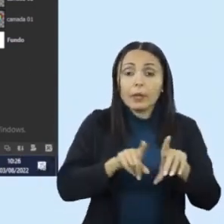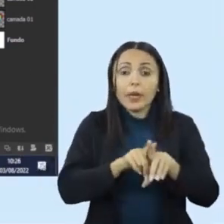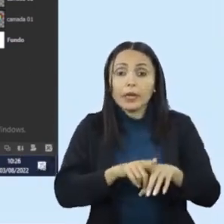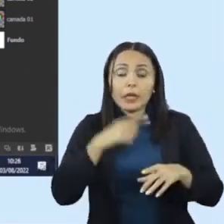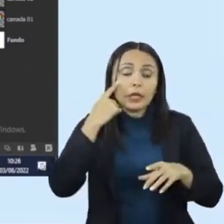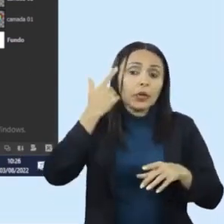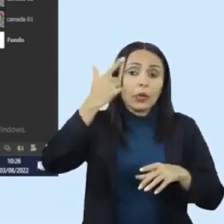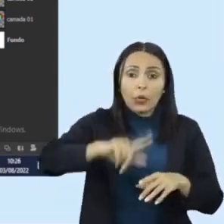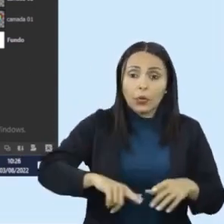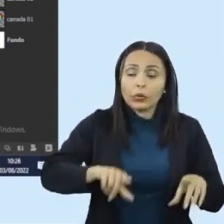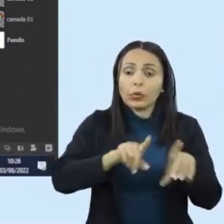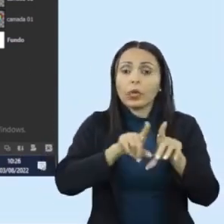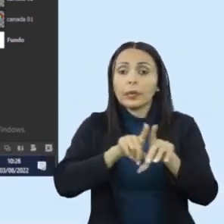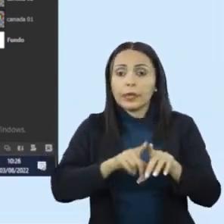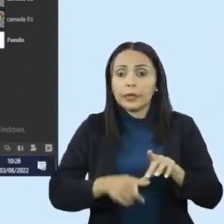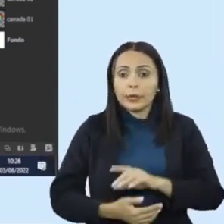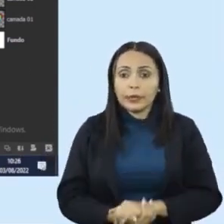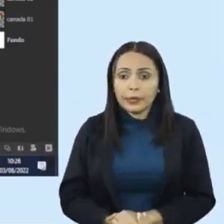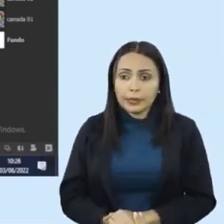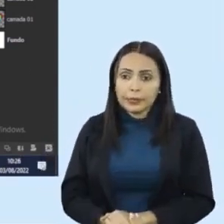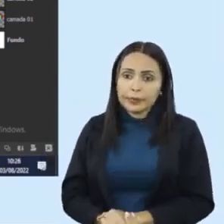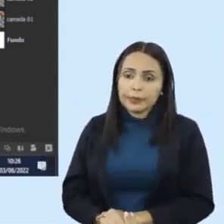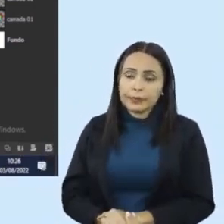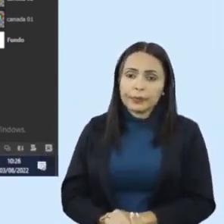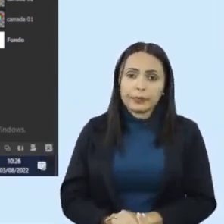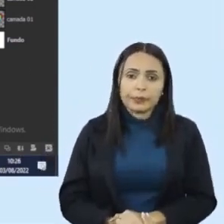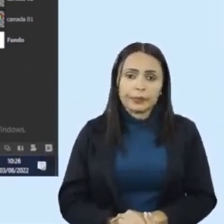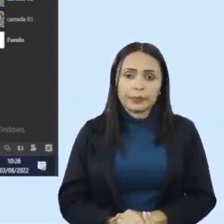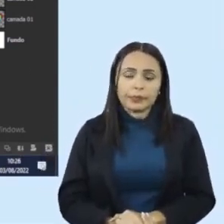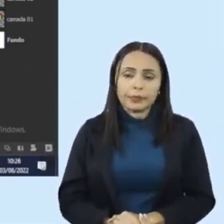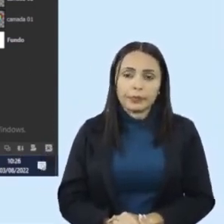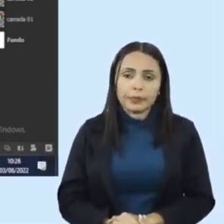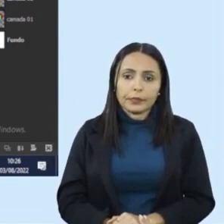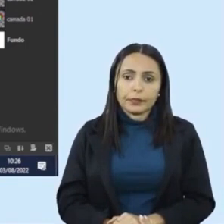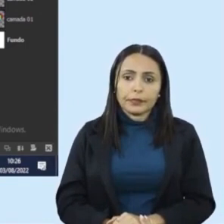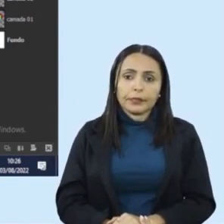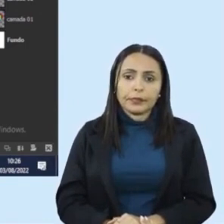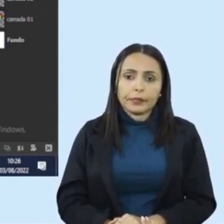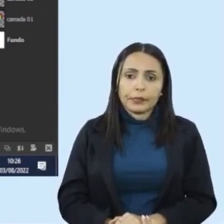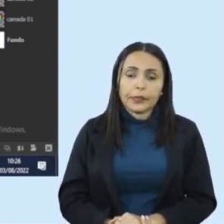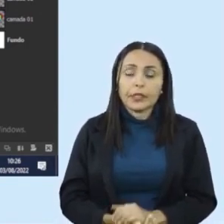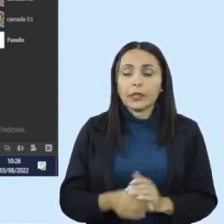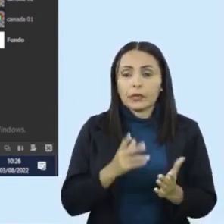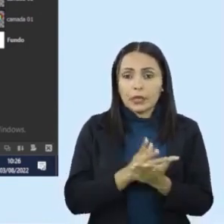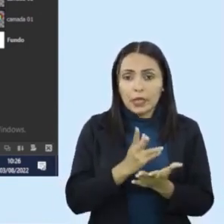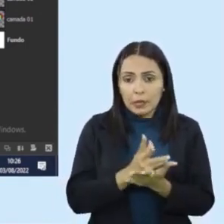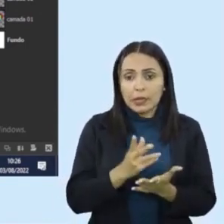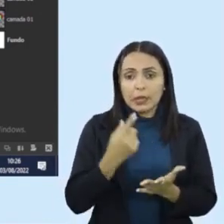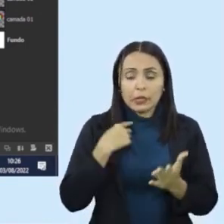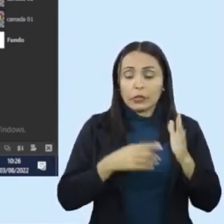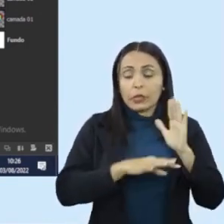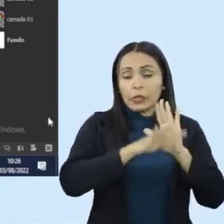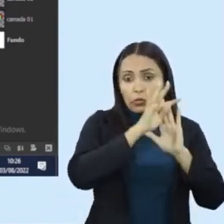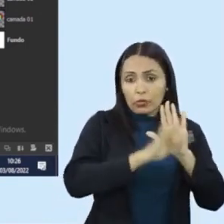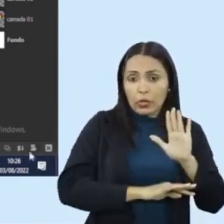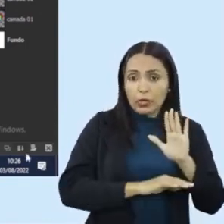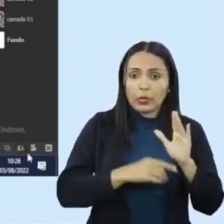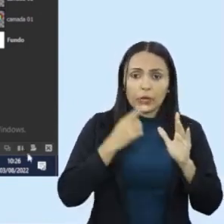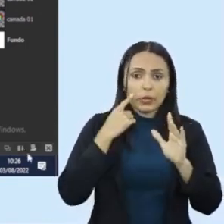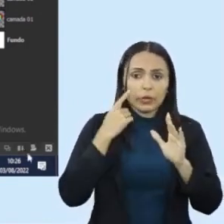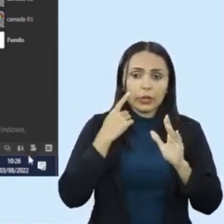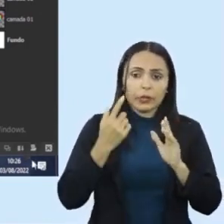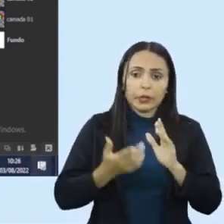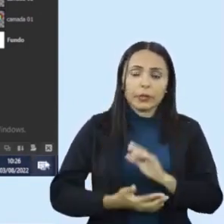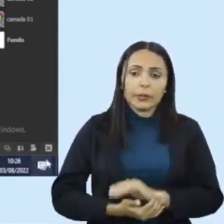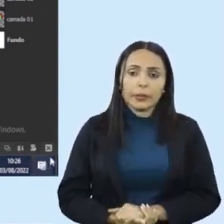ir como outro, em camadas, e remover. Então, a gente sempre vai ter no menu textual a camada e a